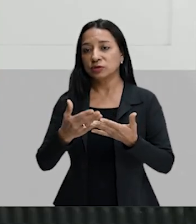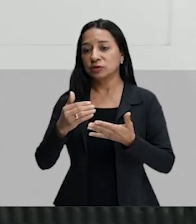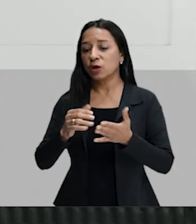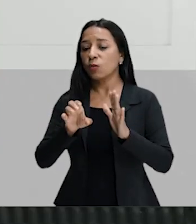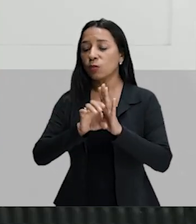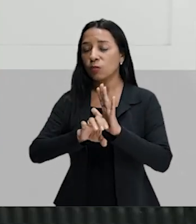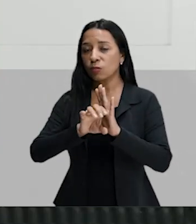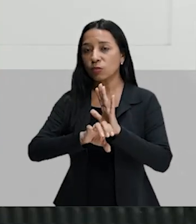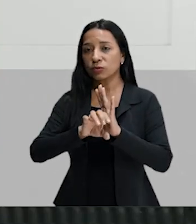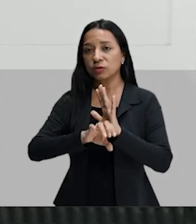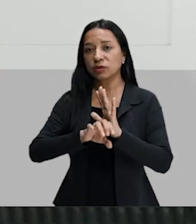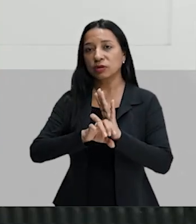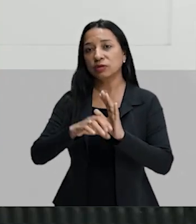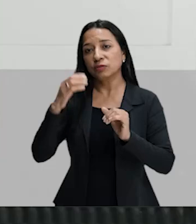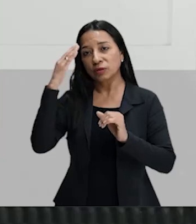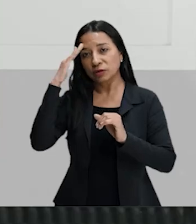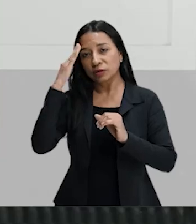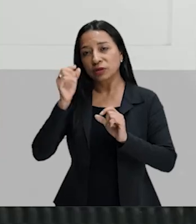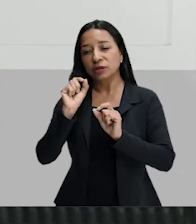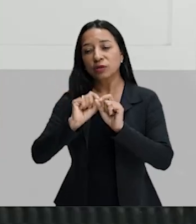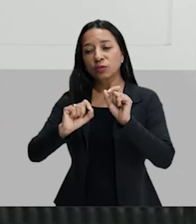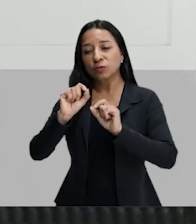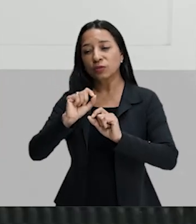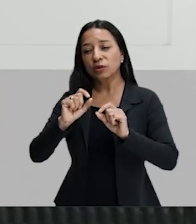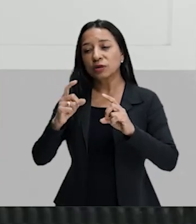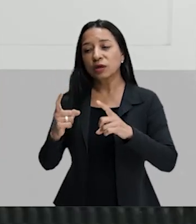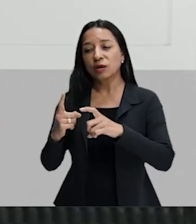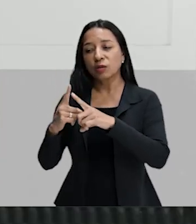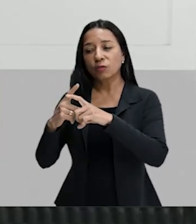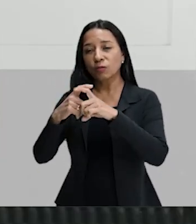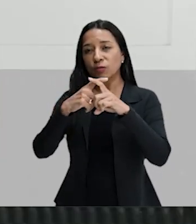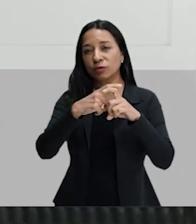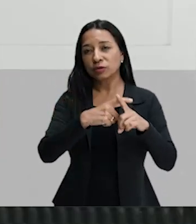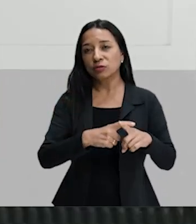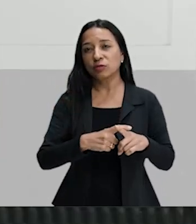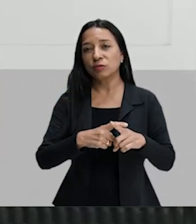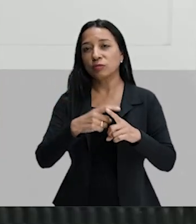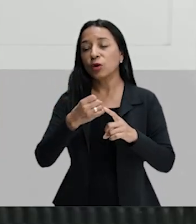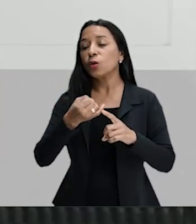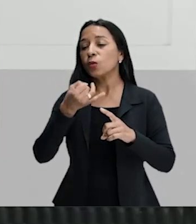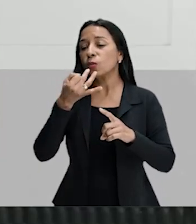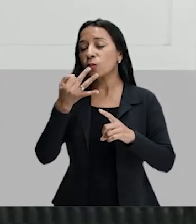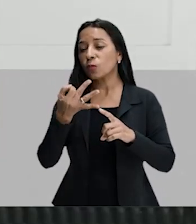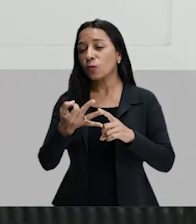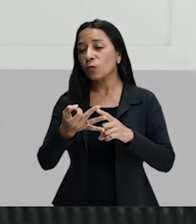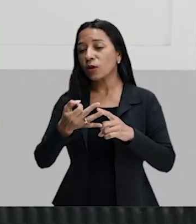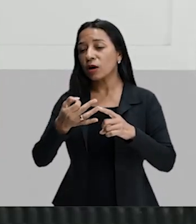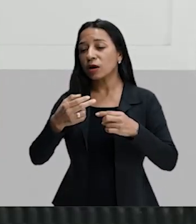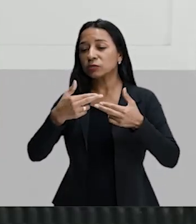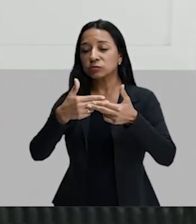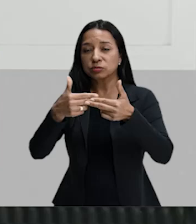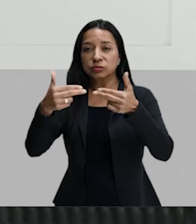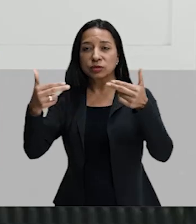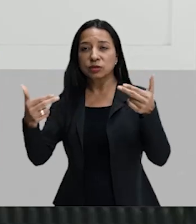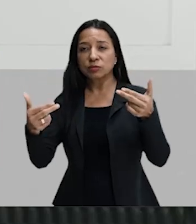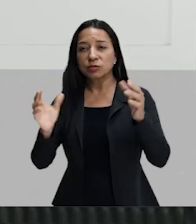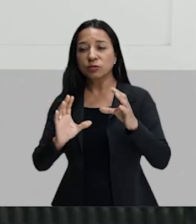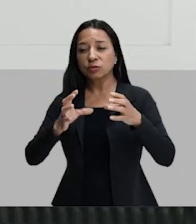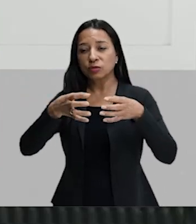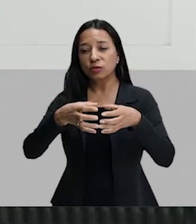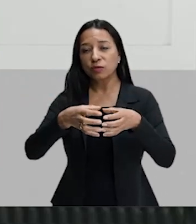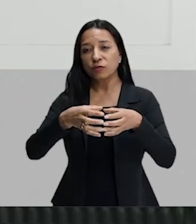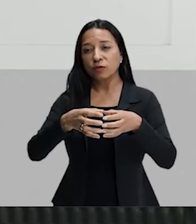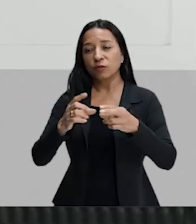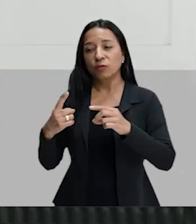o conceito, né, entender o que é um polinômio, quais são os elementos que constituem um polinômio,